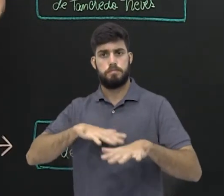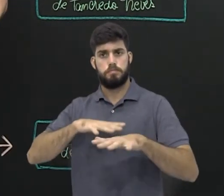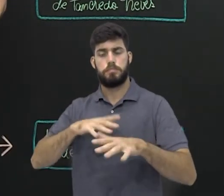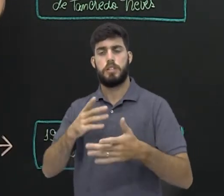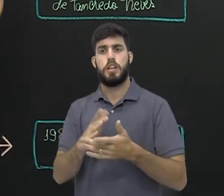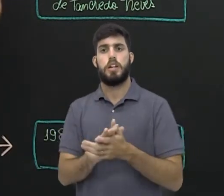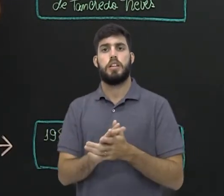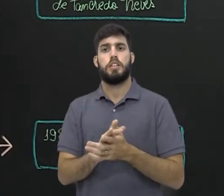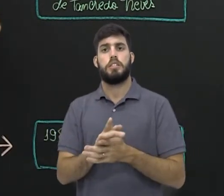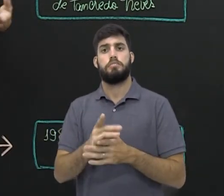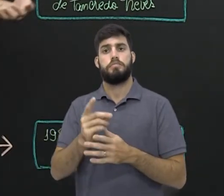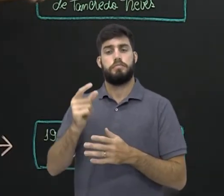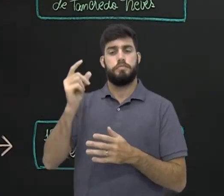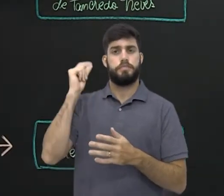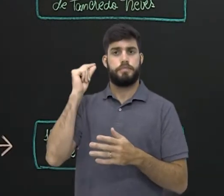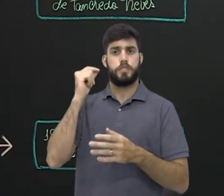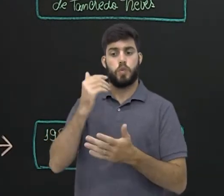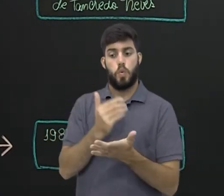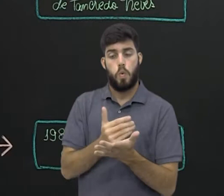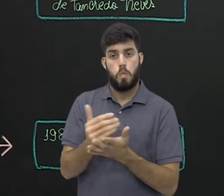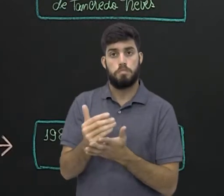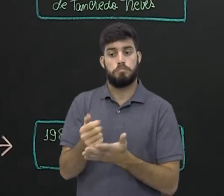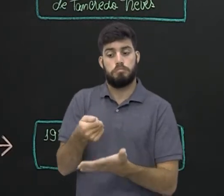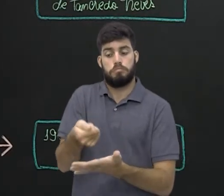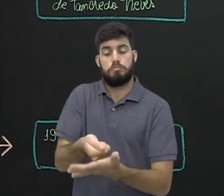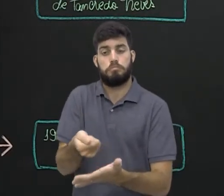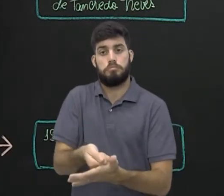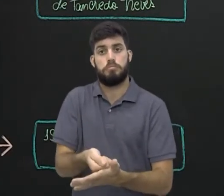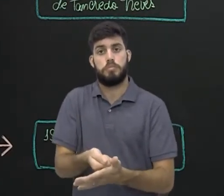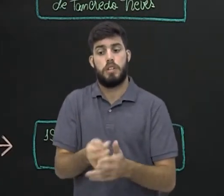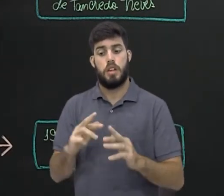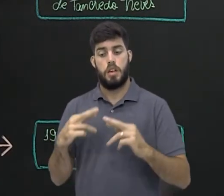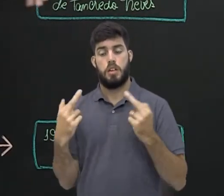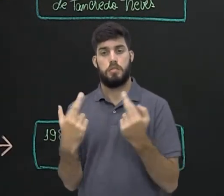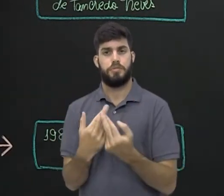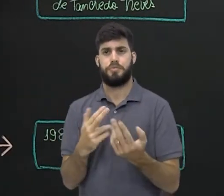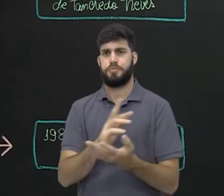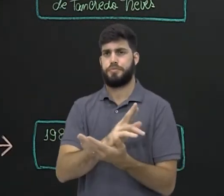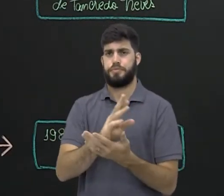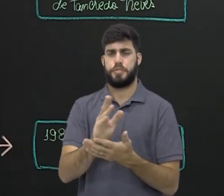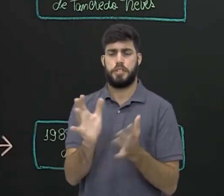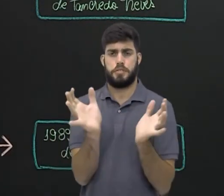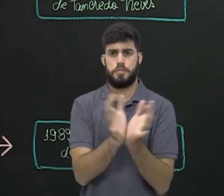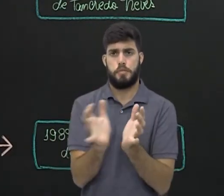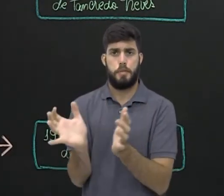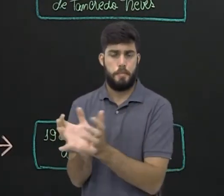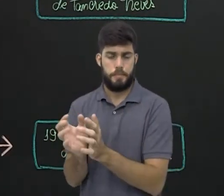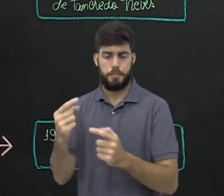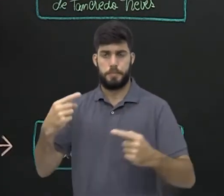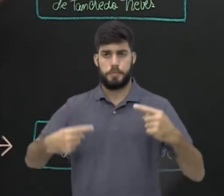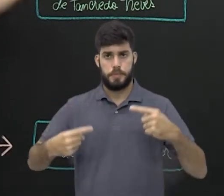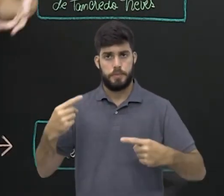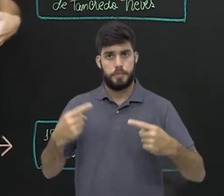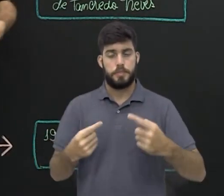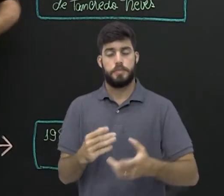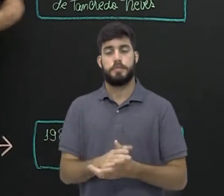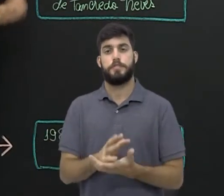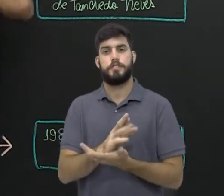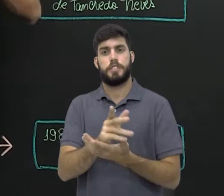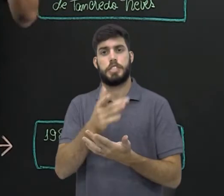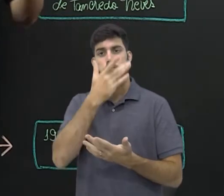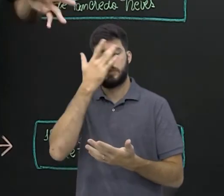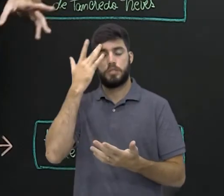lá da época do início da ditadura, que reuniu muitas legendas, muitos partidos políticos, muitas figuras